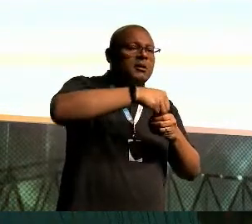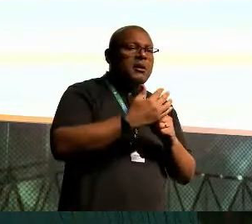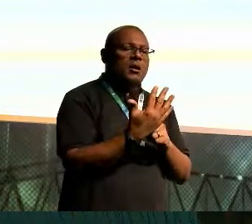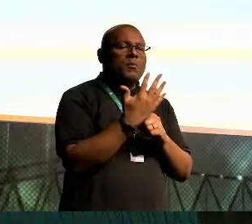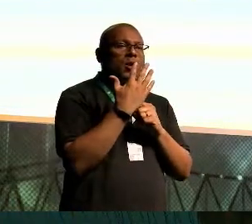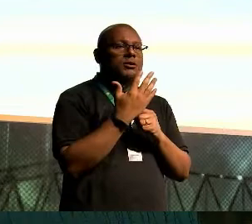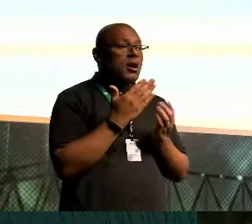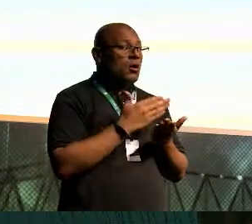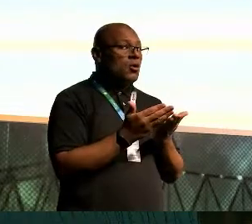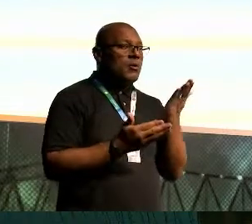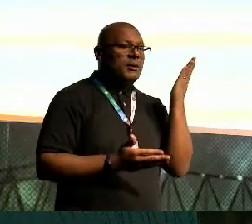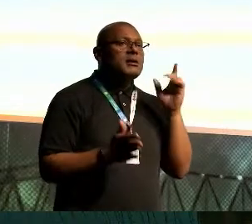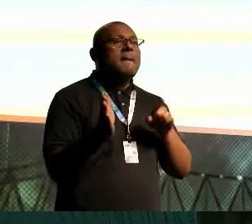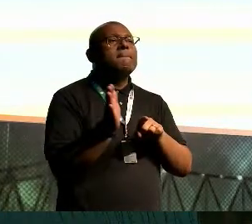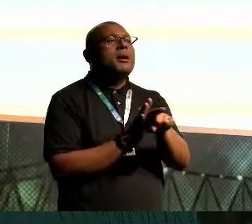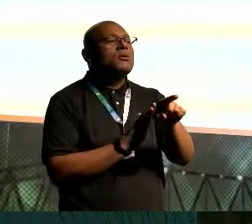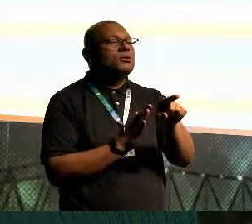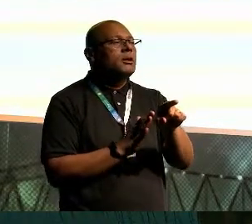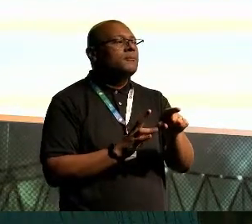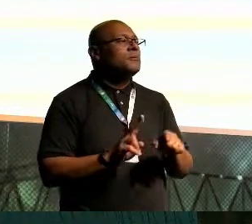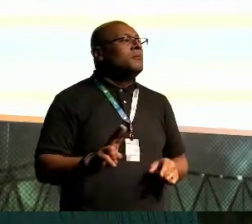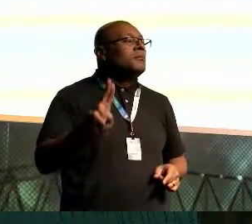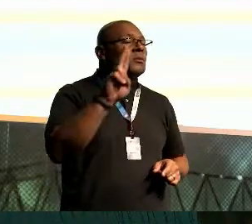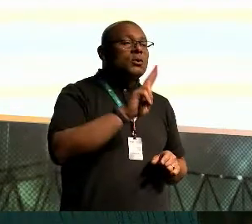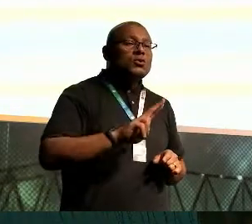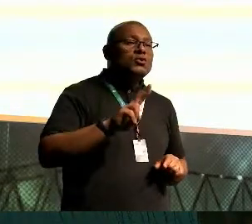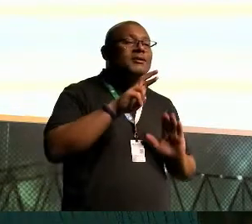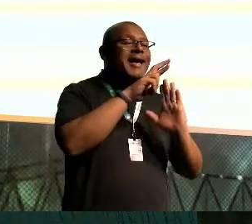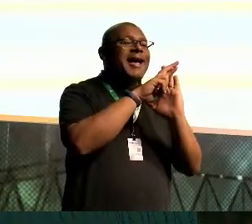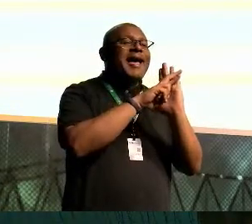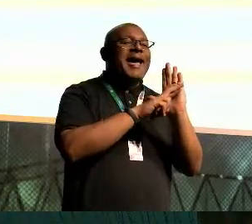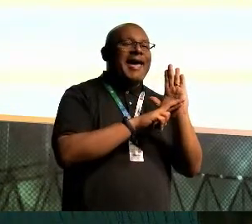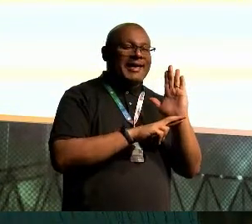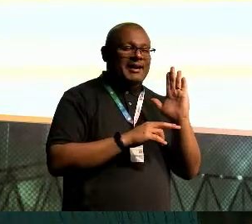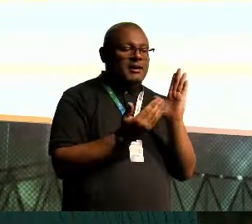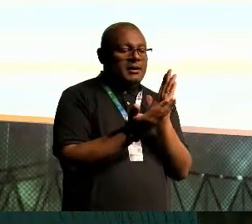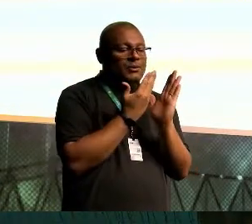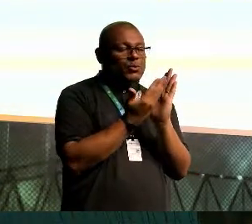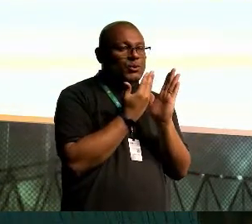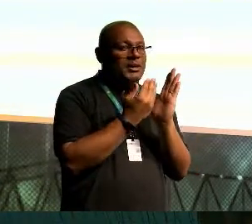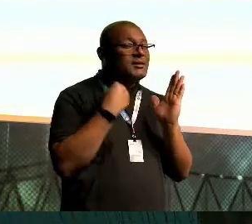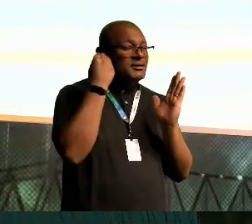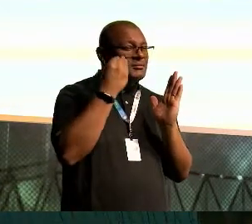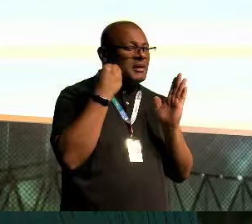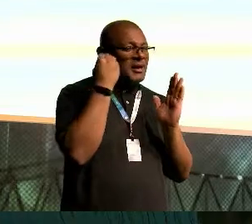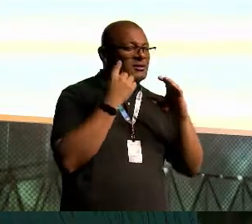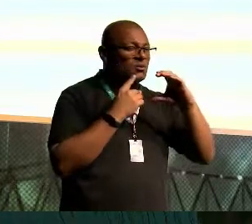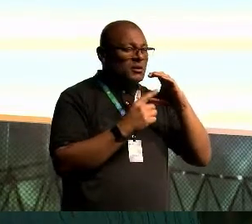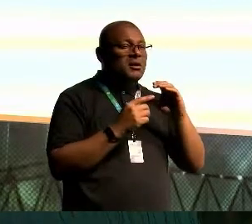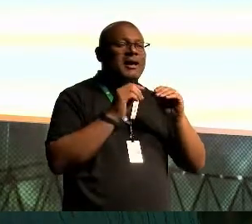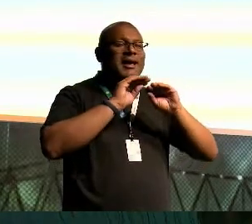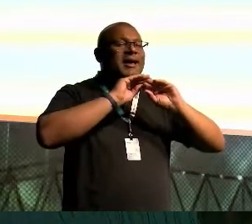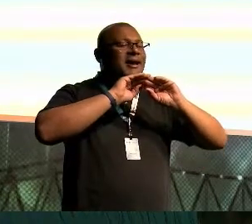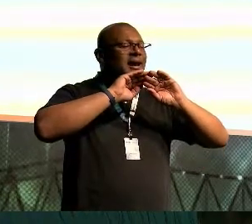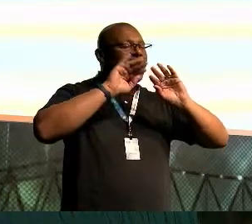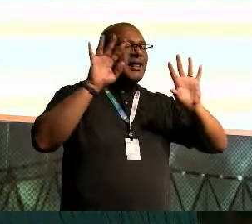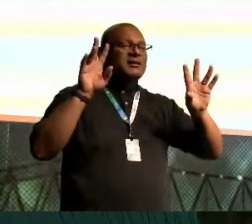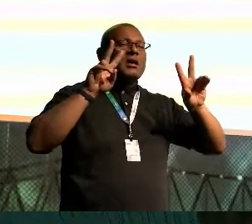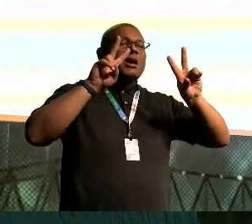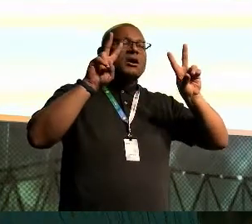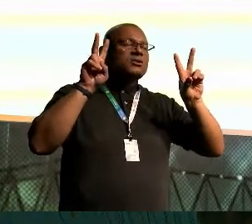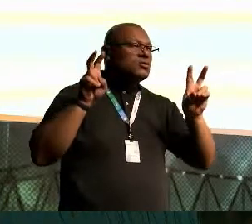Aí ela vai começar a fazer as perguntas. E eles aplicaram todos os requisitos do guia de experiência do usuário aqui, que é a transparência em